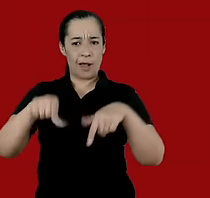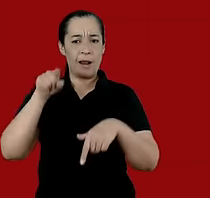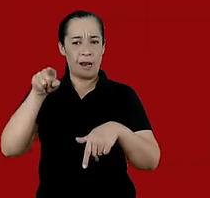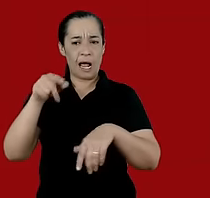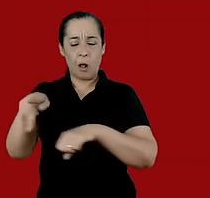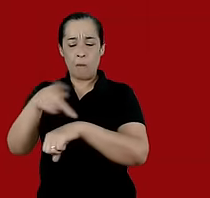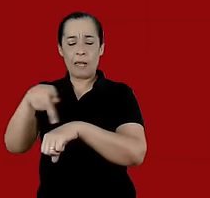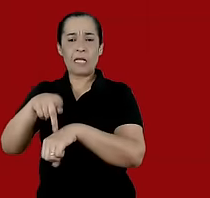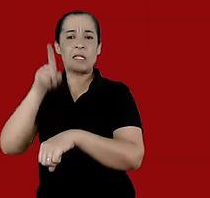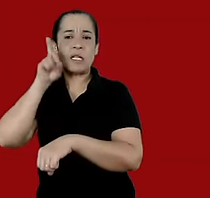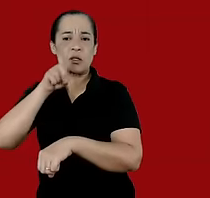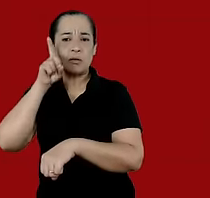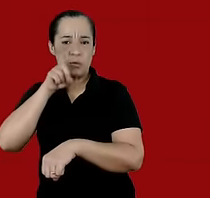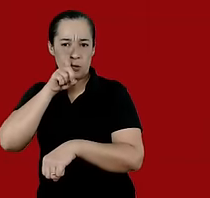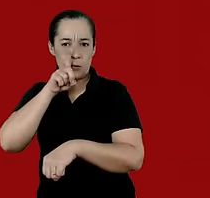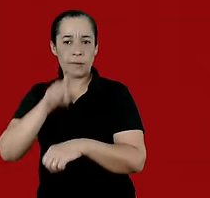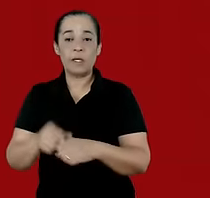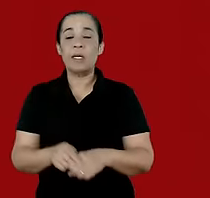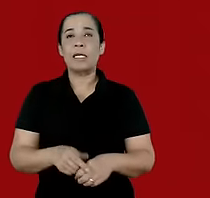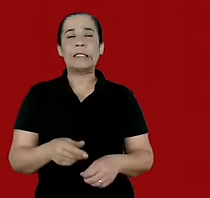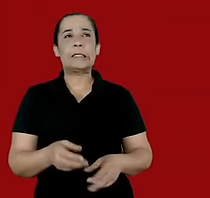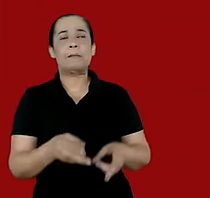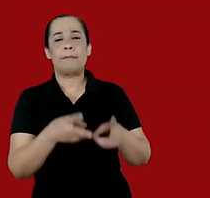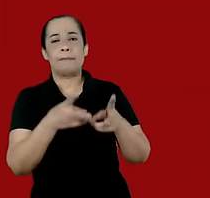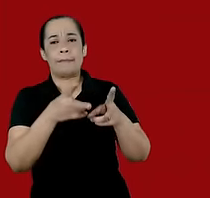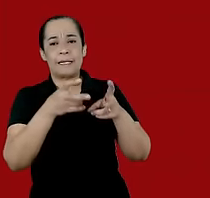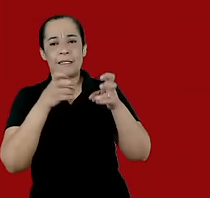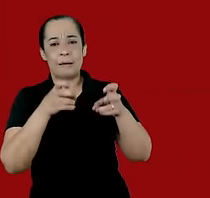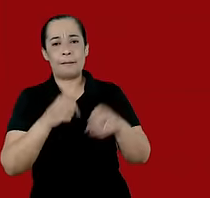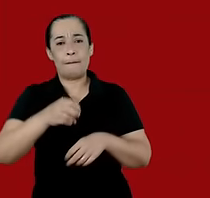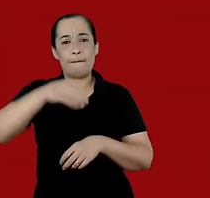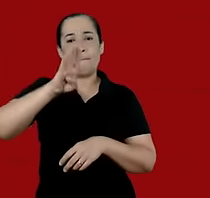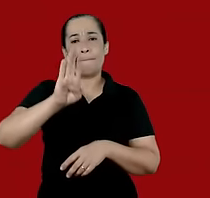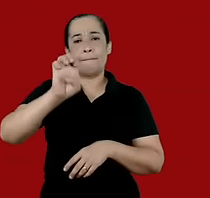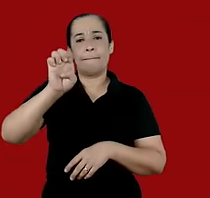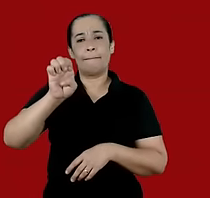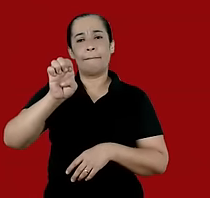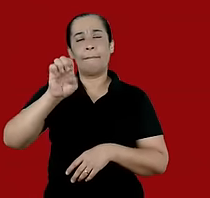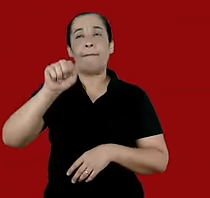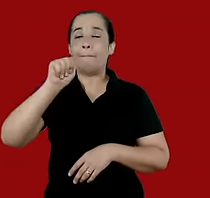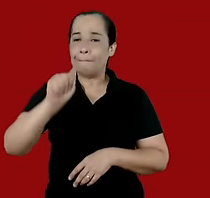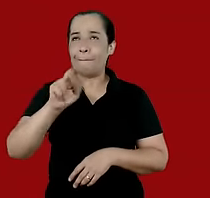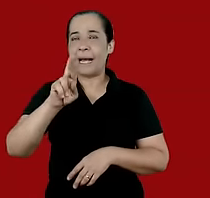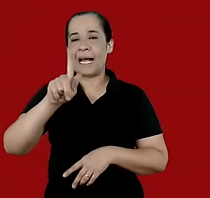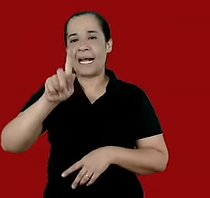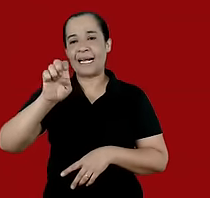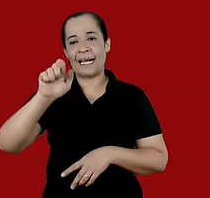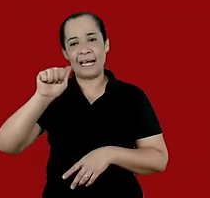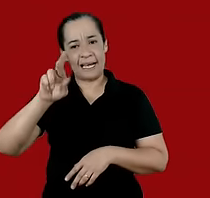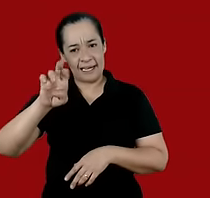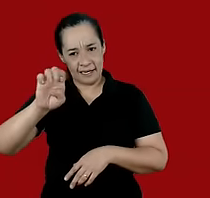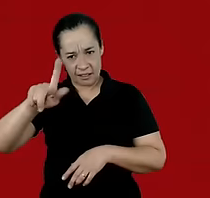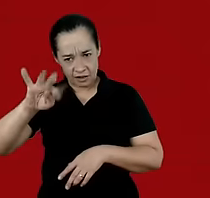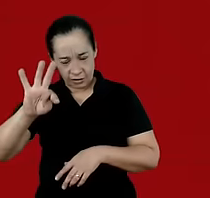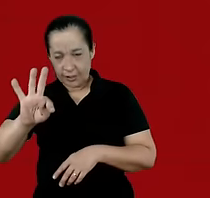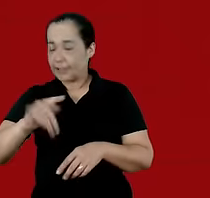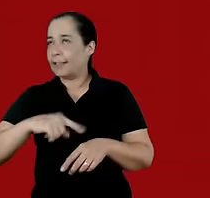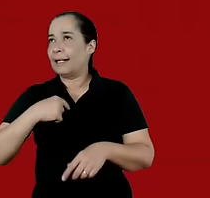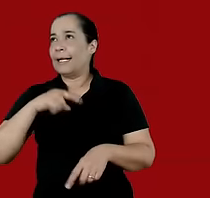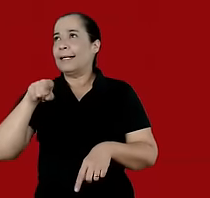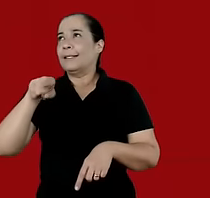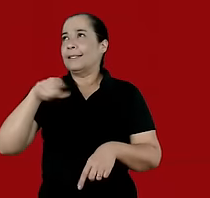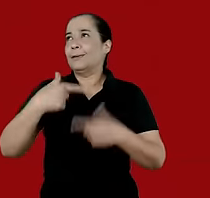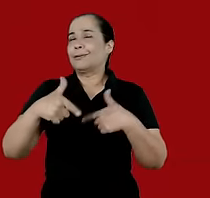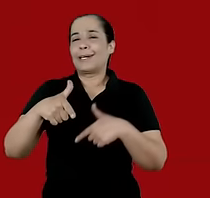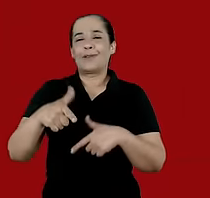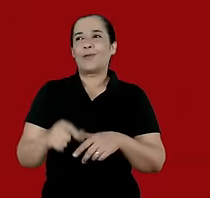mais pequena e quando a gente olha o tema de vagas também a gente vê que dali não vai vir um processo de desinflação